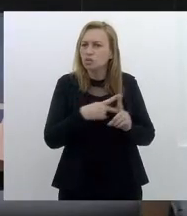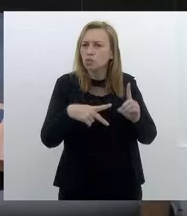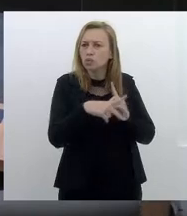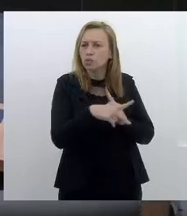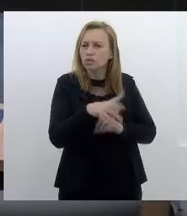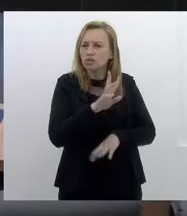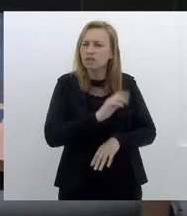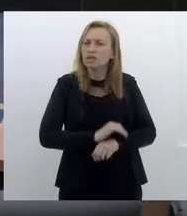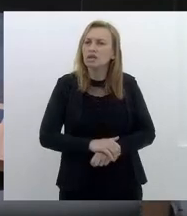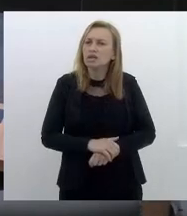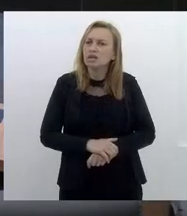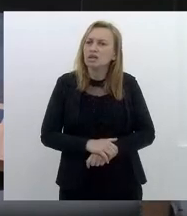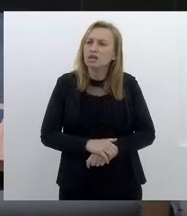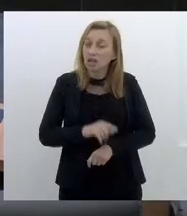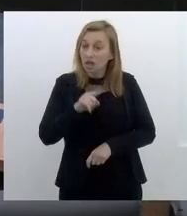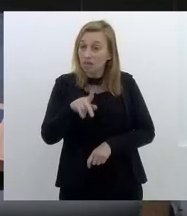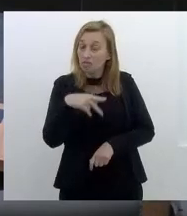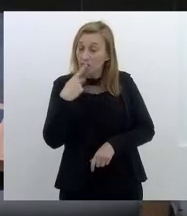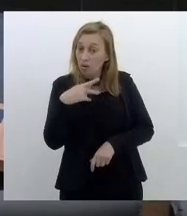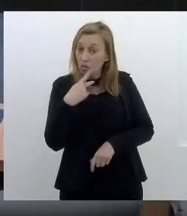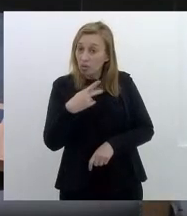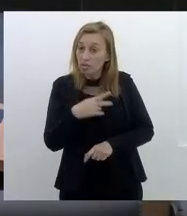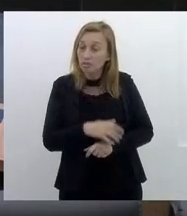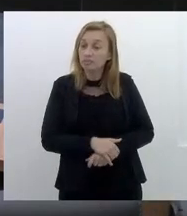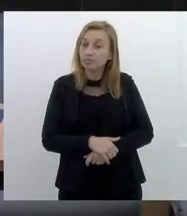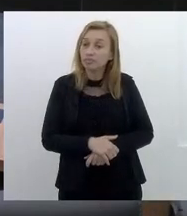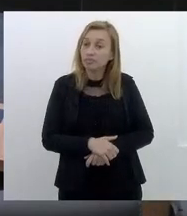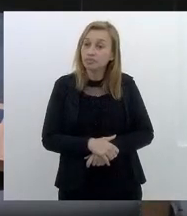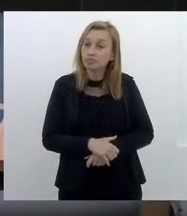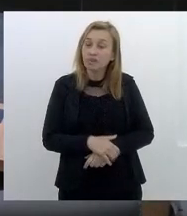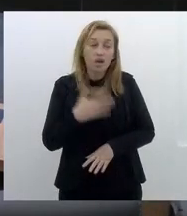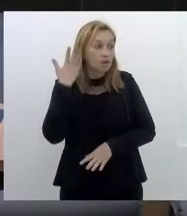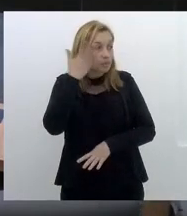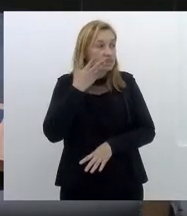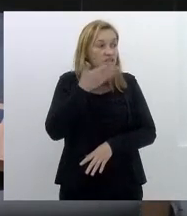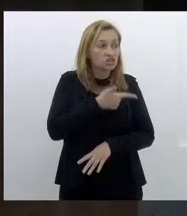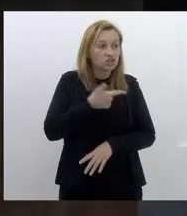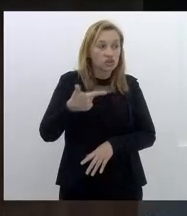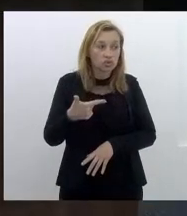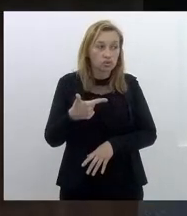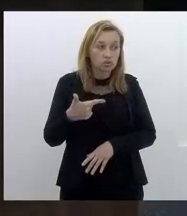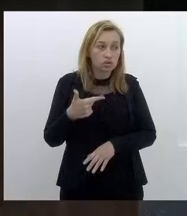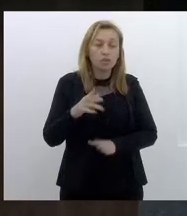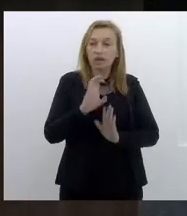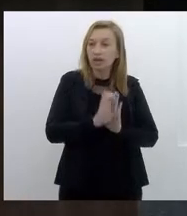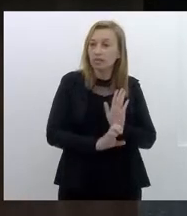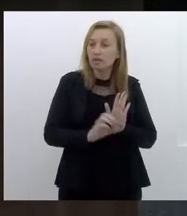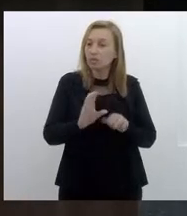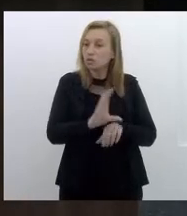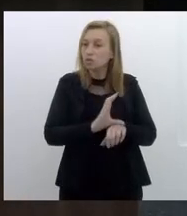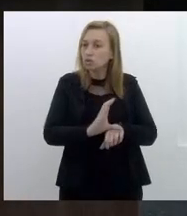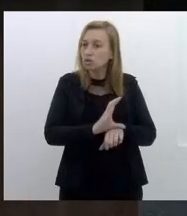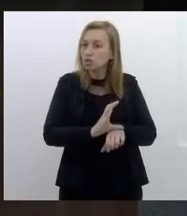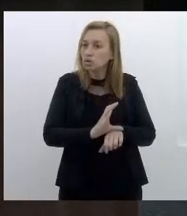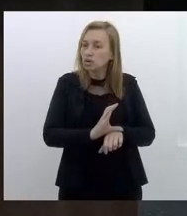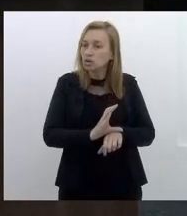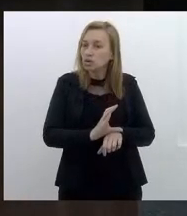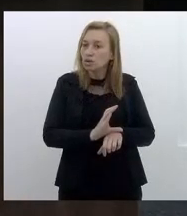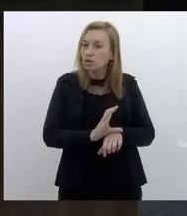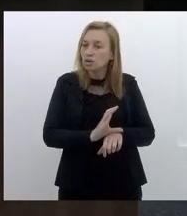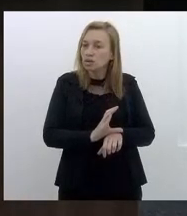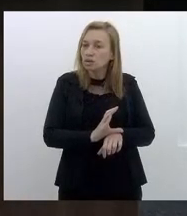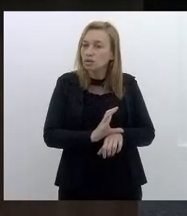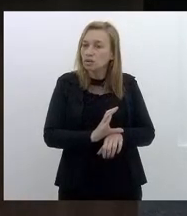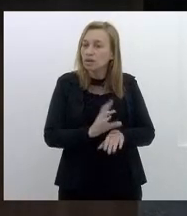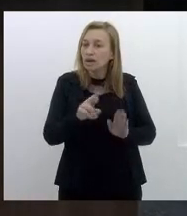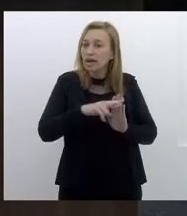previdência que ele disse o seguinte que a mensagem 22 que a emenda constitucional é para os atuais